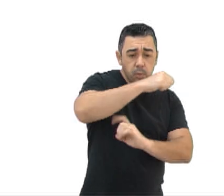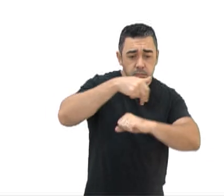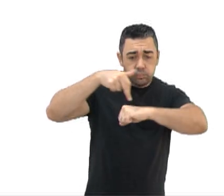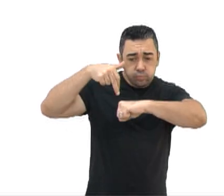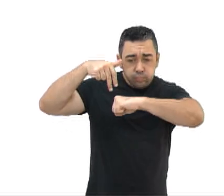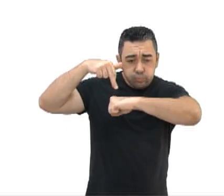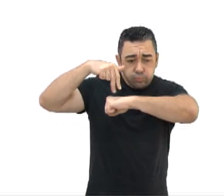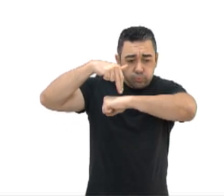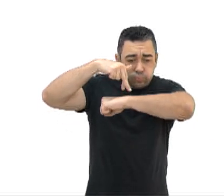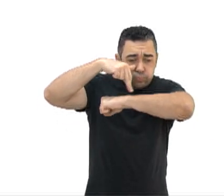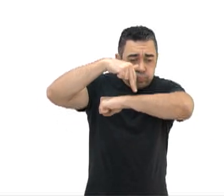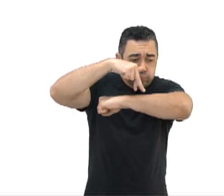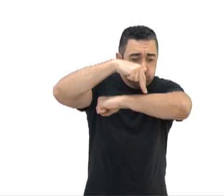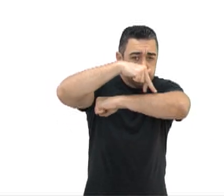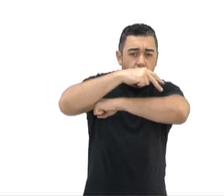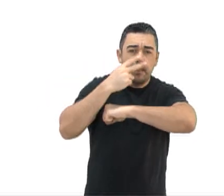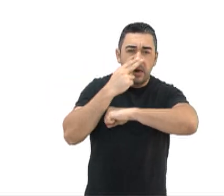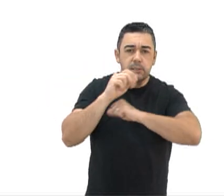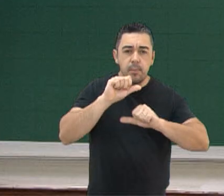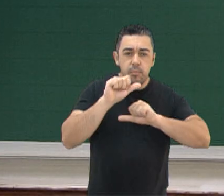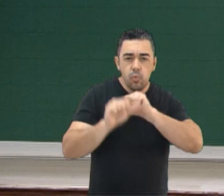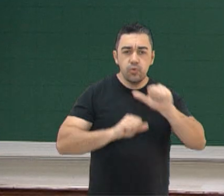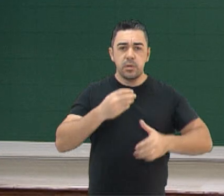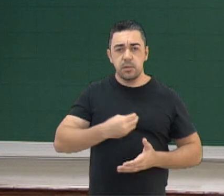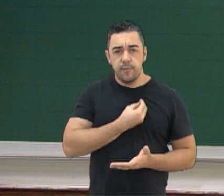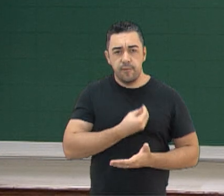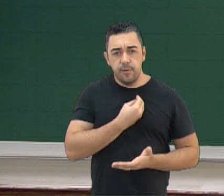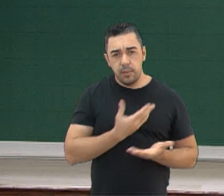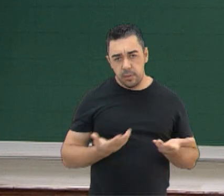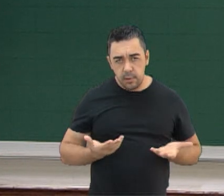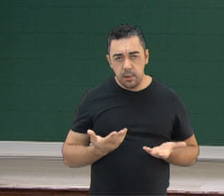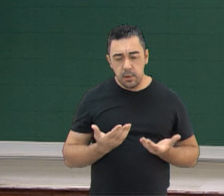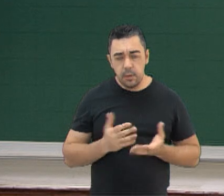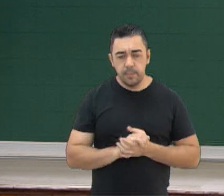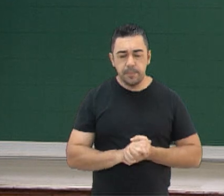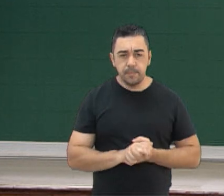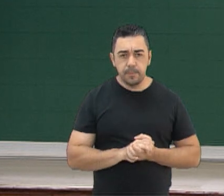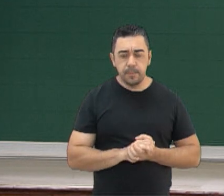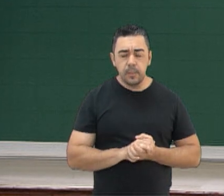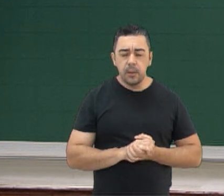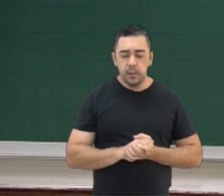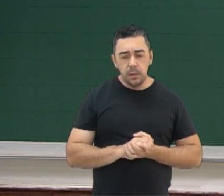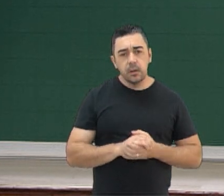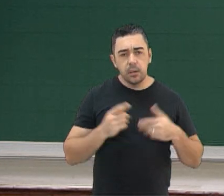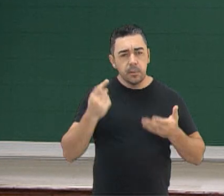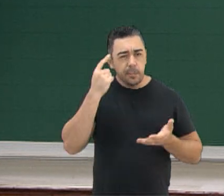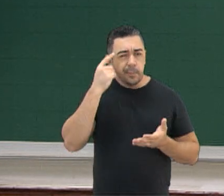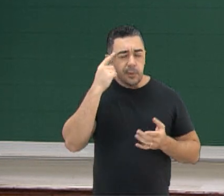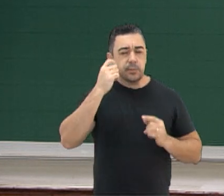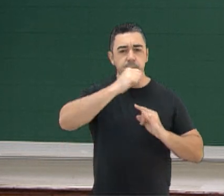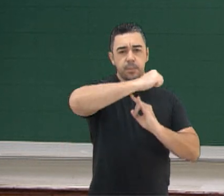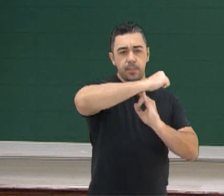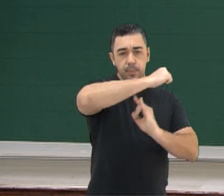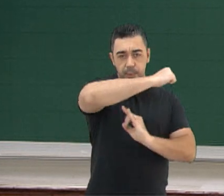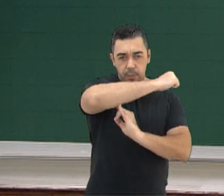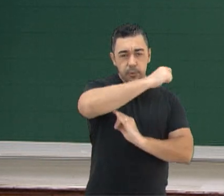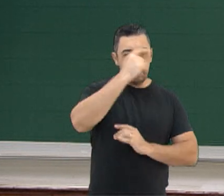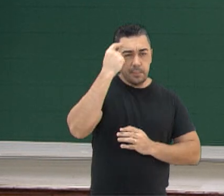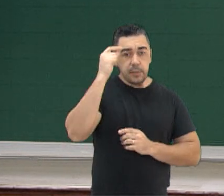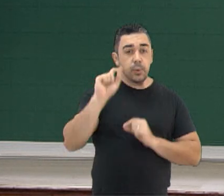um ponto de fuga. Quando nós pensamos nessa ideia da ponte, nós temos que lembrar que